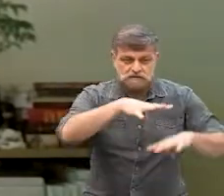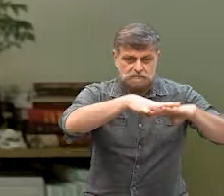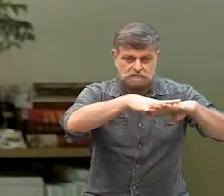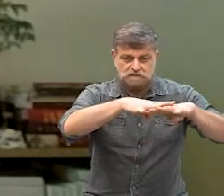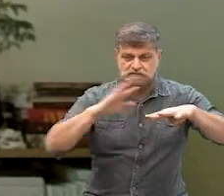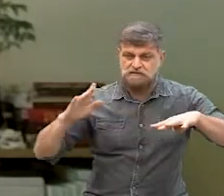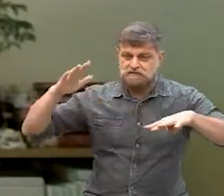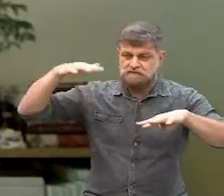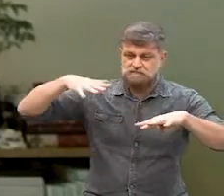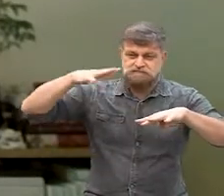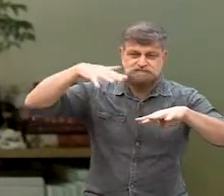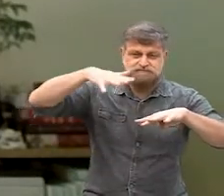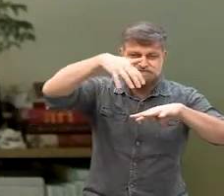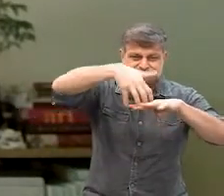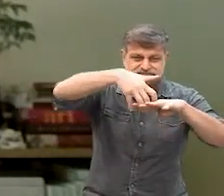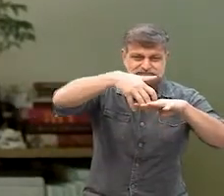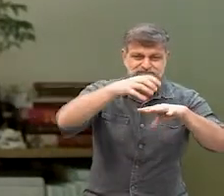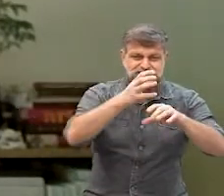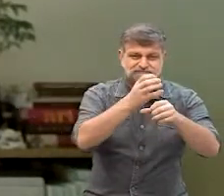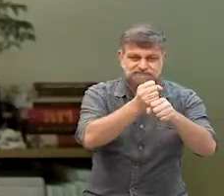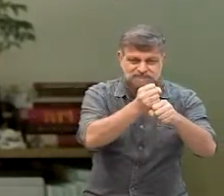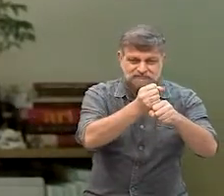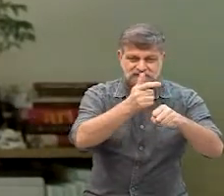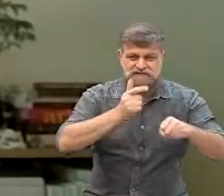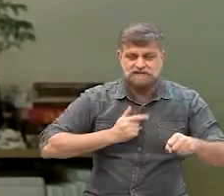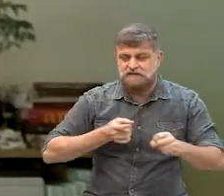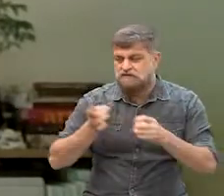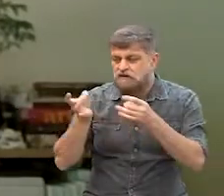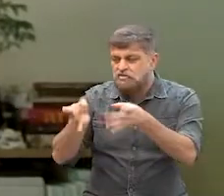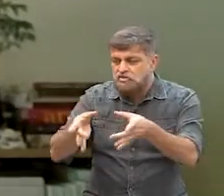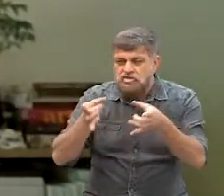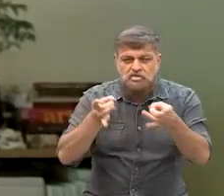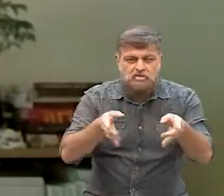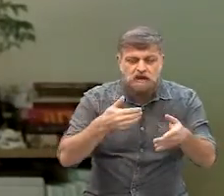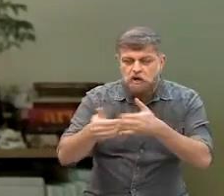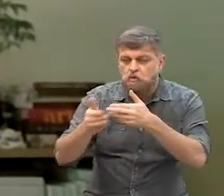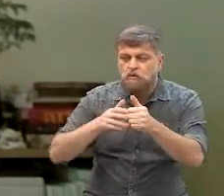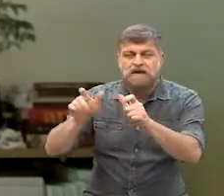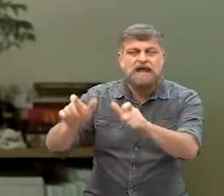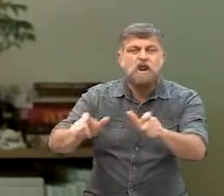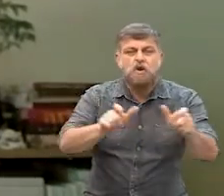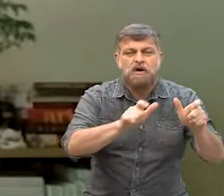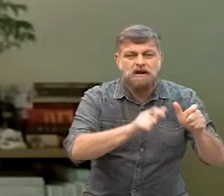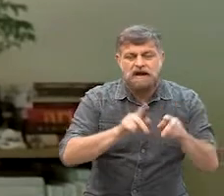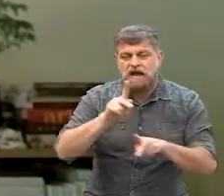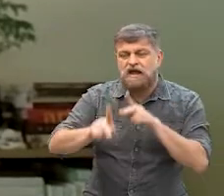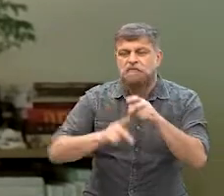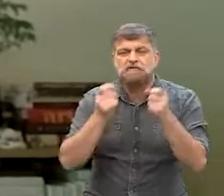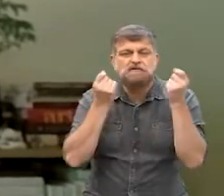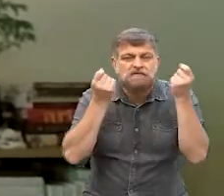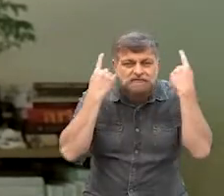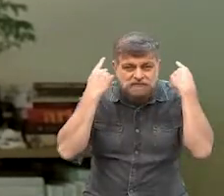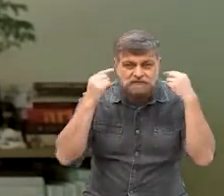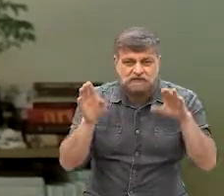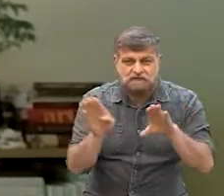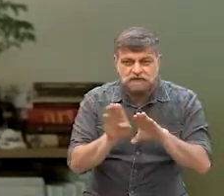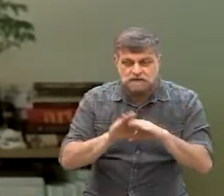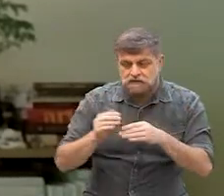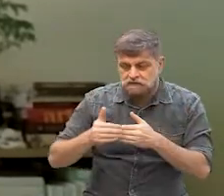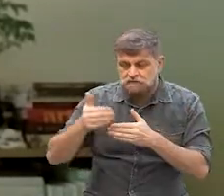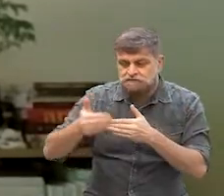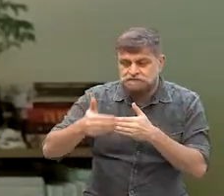nas calçadas, né? Não é só o descarte inadequado da população, é também o processo, né,